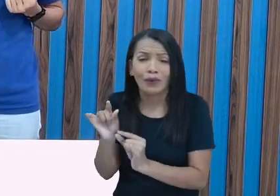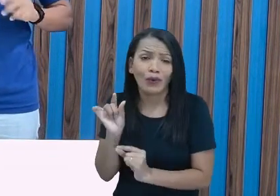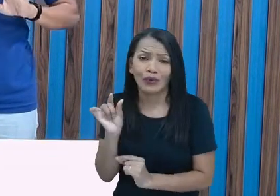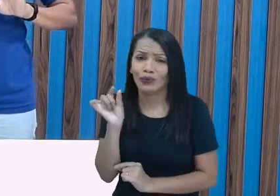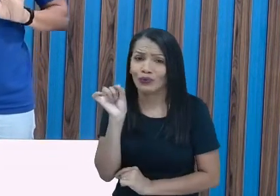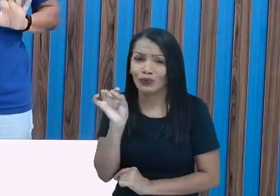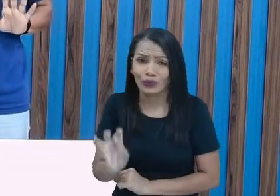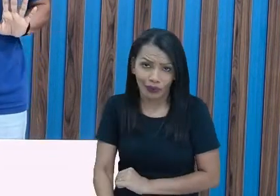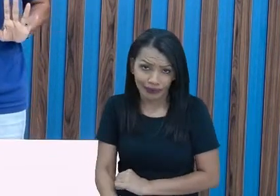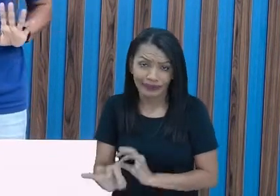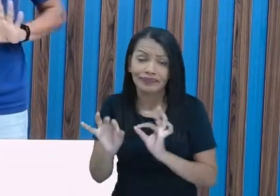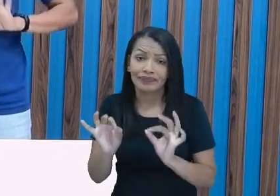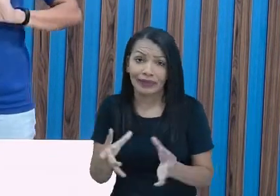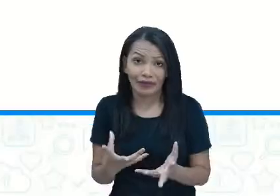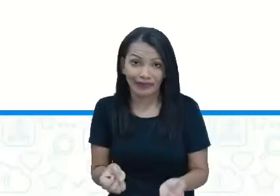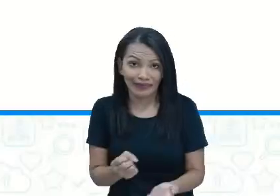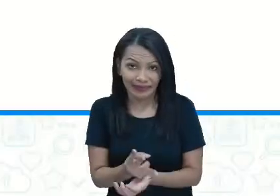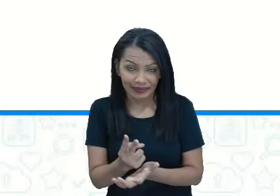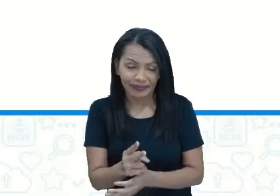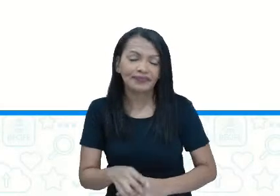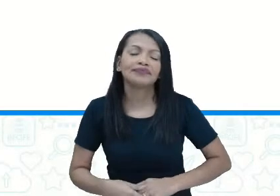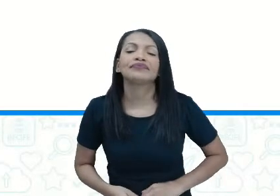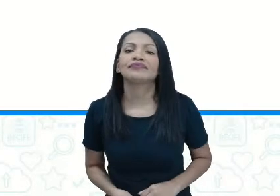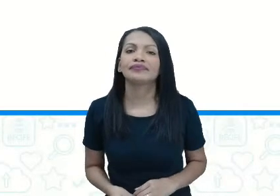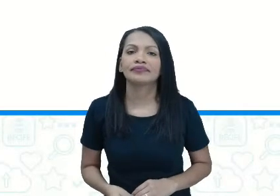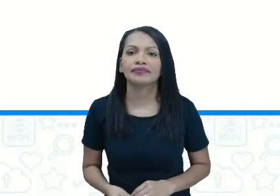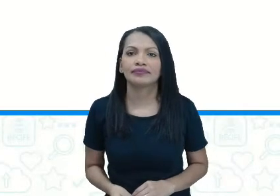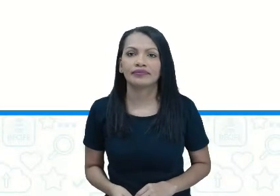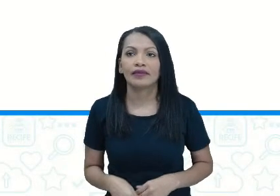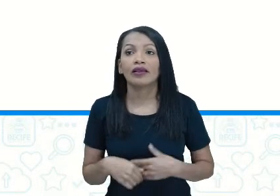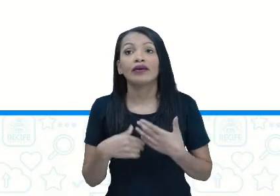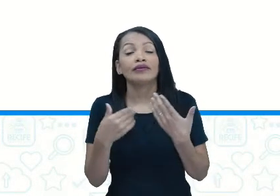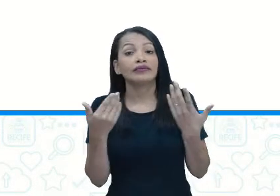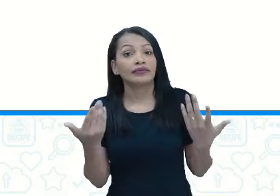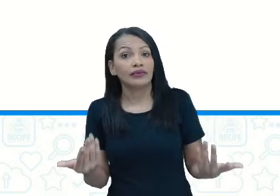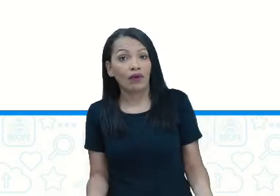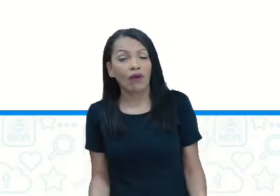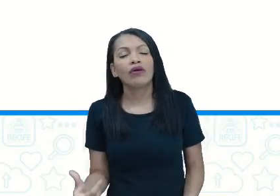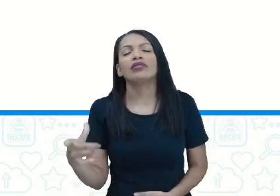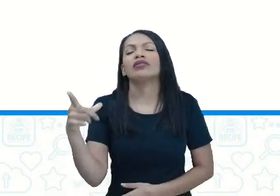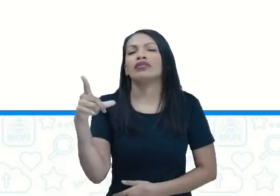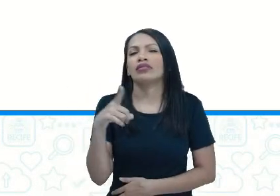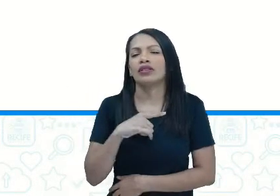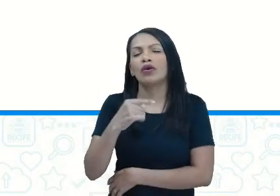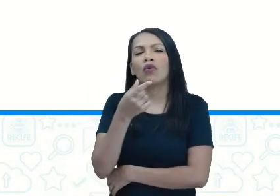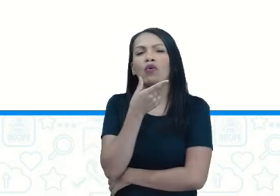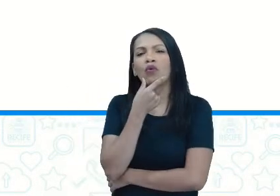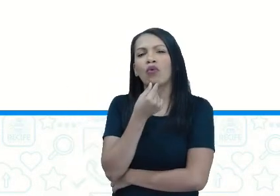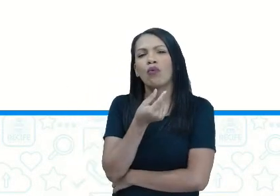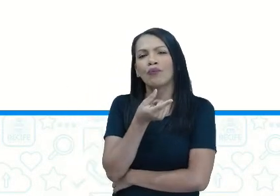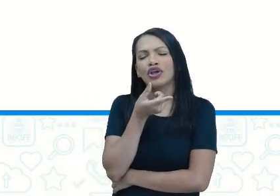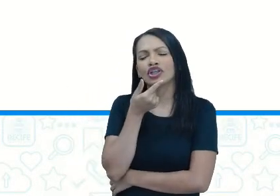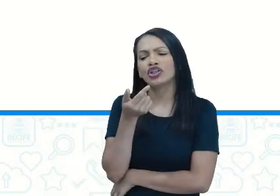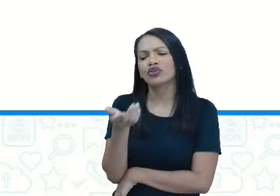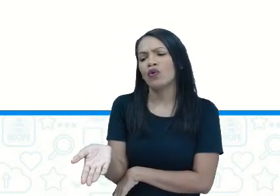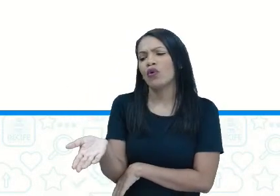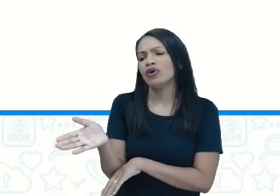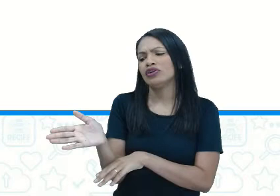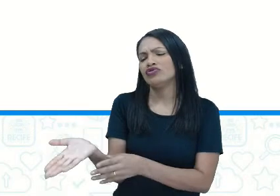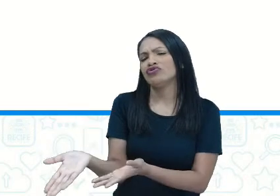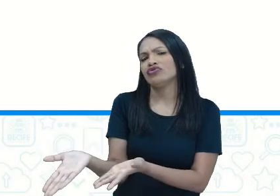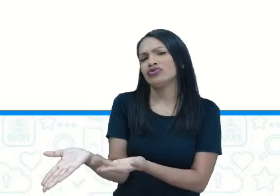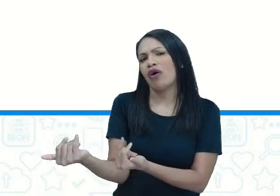pedacinho. Vamos continuar, tá certo? Um jovem que vivia perto da ribanceira